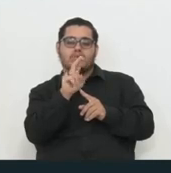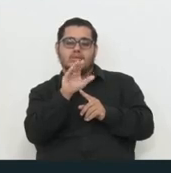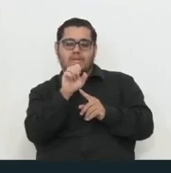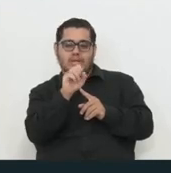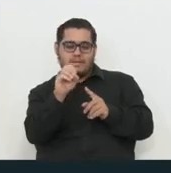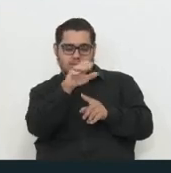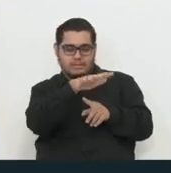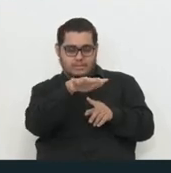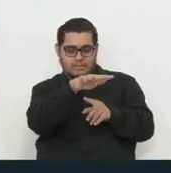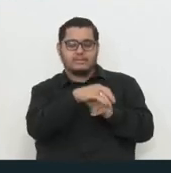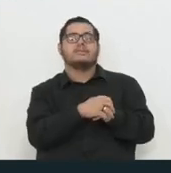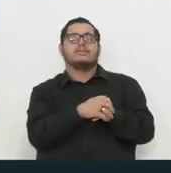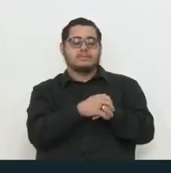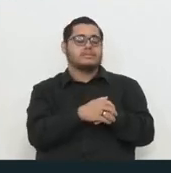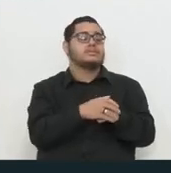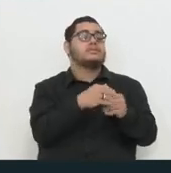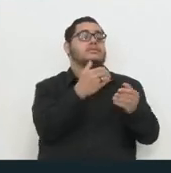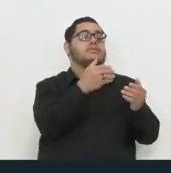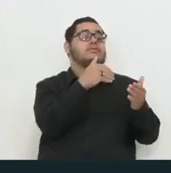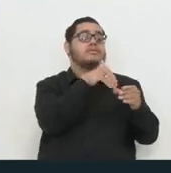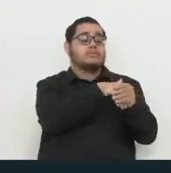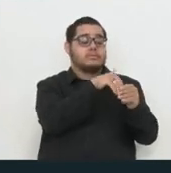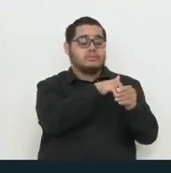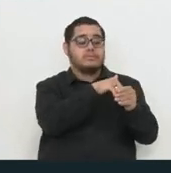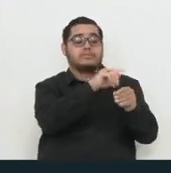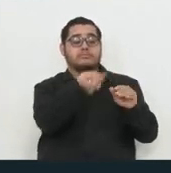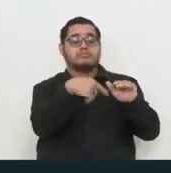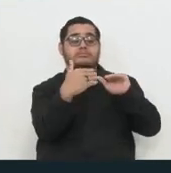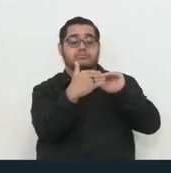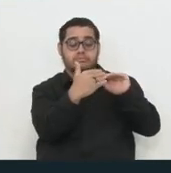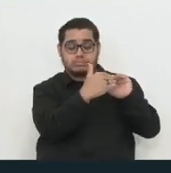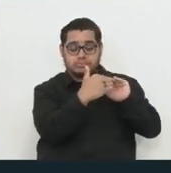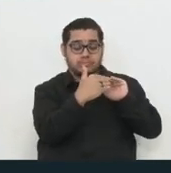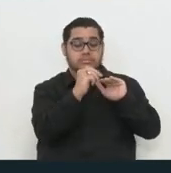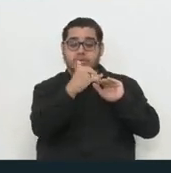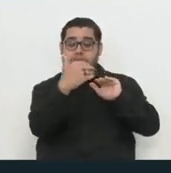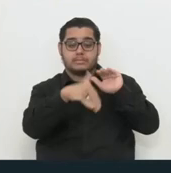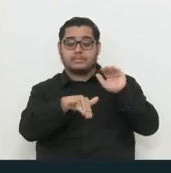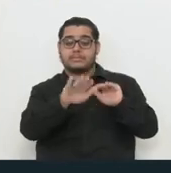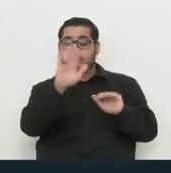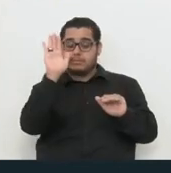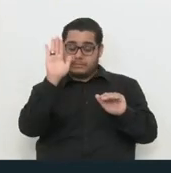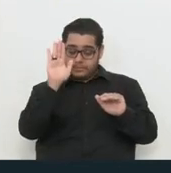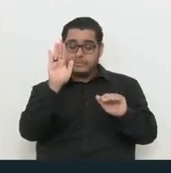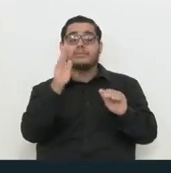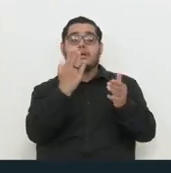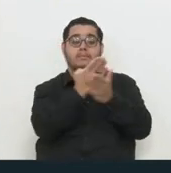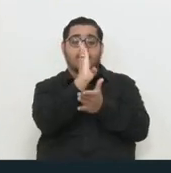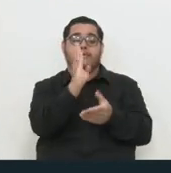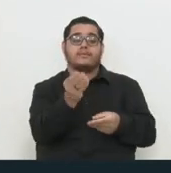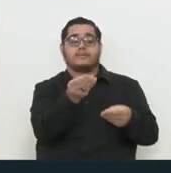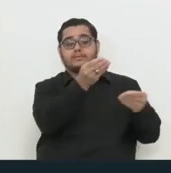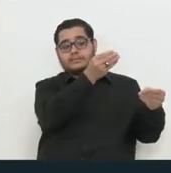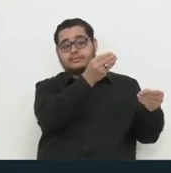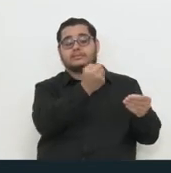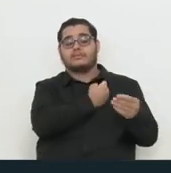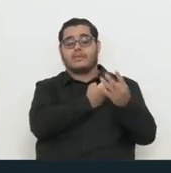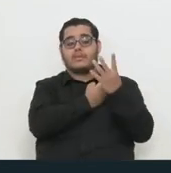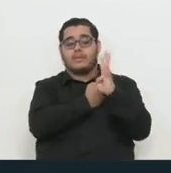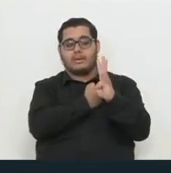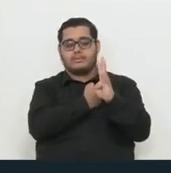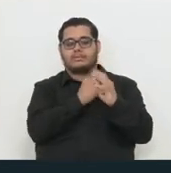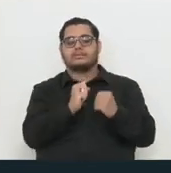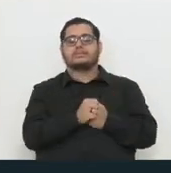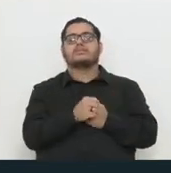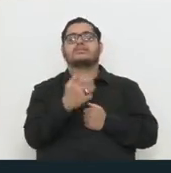a discussão em votação os vereadores favoráveis Como estão os contratos se manifestem encerrado a votação aprovado em caminhos sim 4 e tem quatro